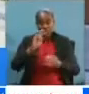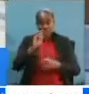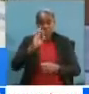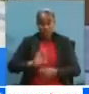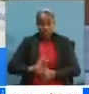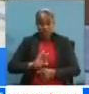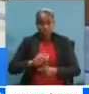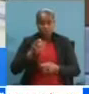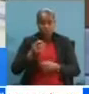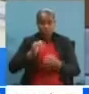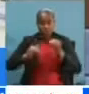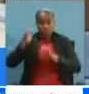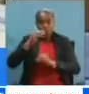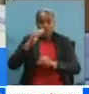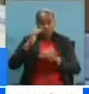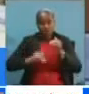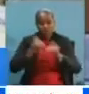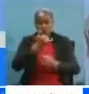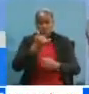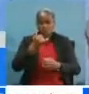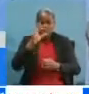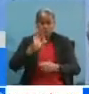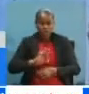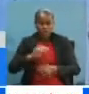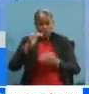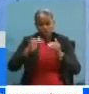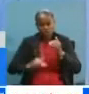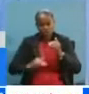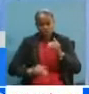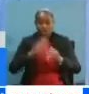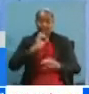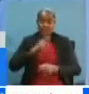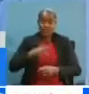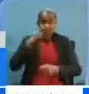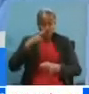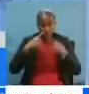3%, inflação abaixo de 2% e redução da dívida pública.